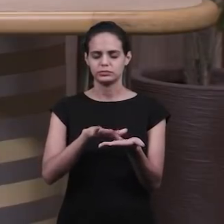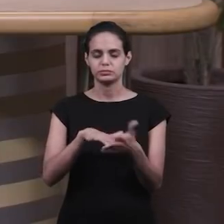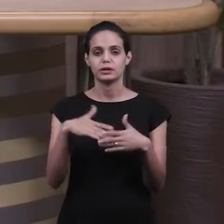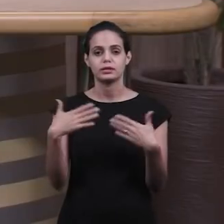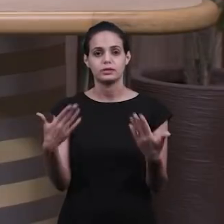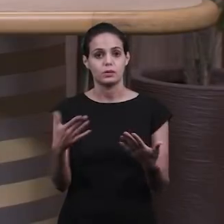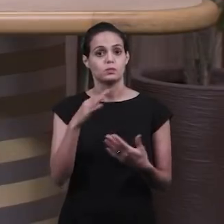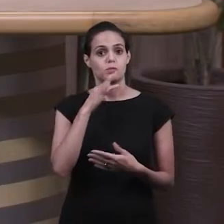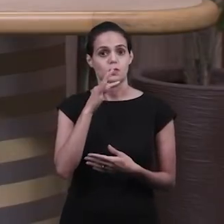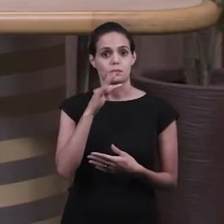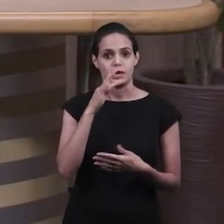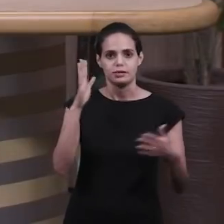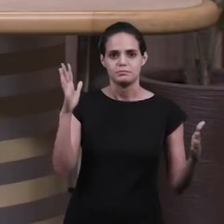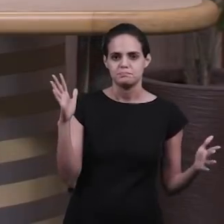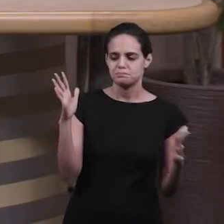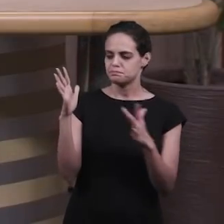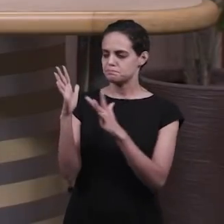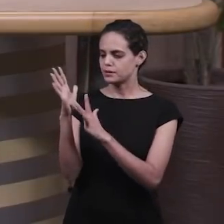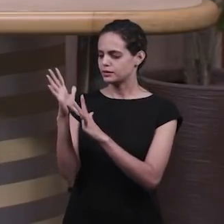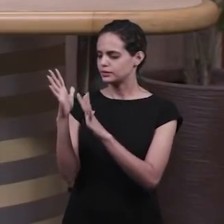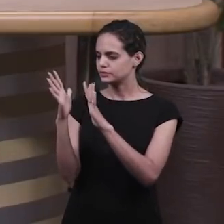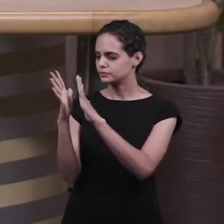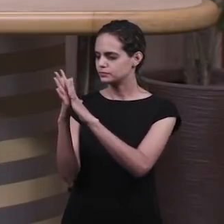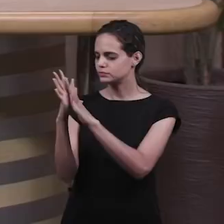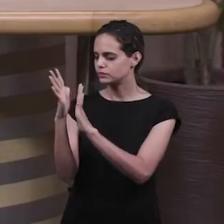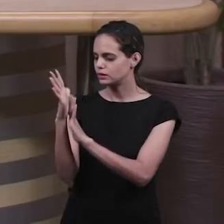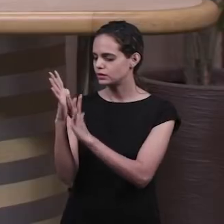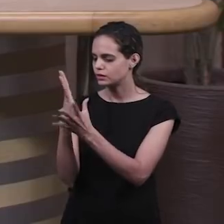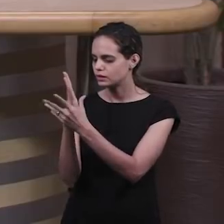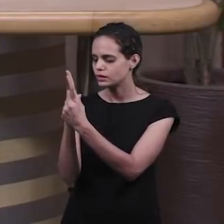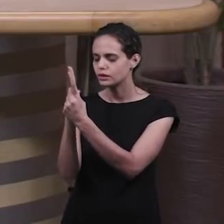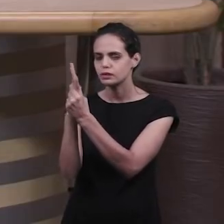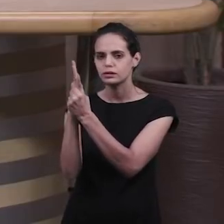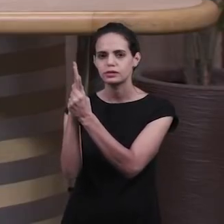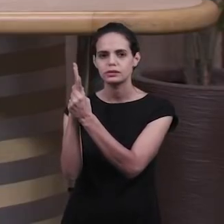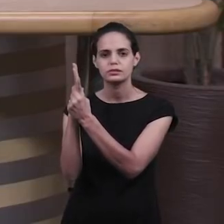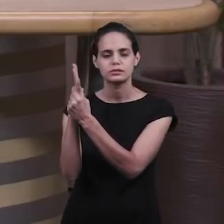na mão, o que ele identifica? Ele identifica que